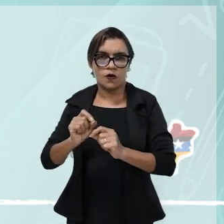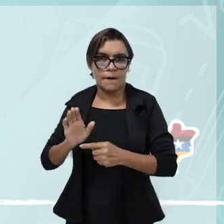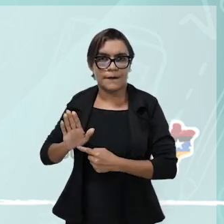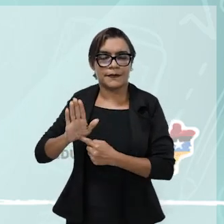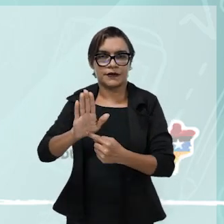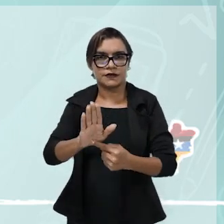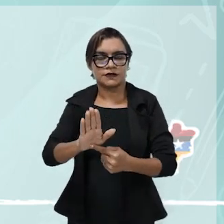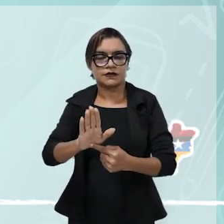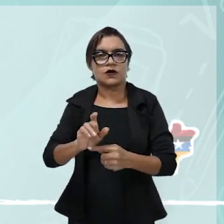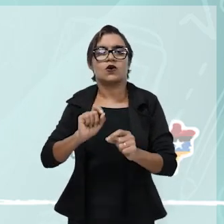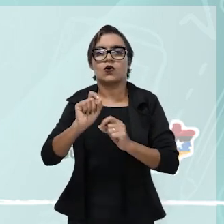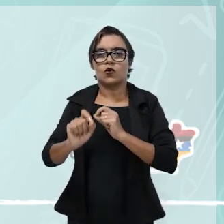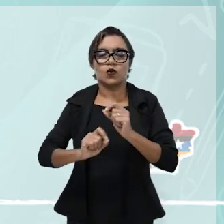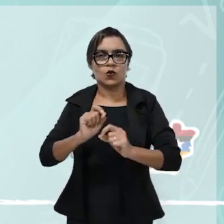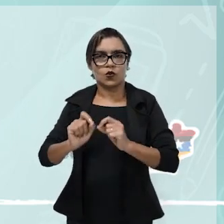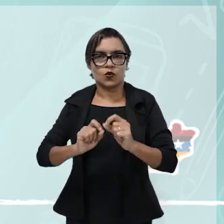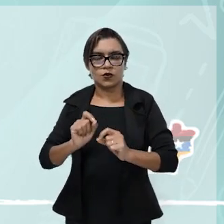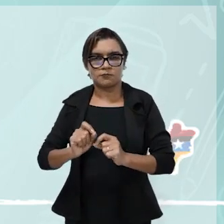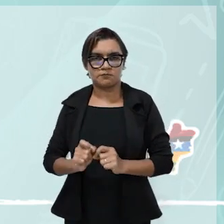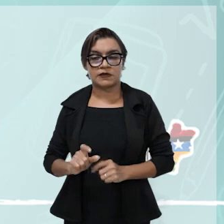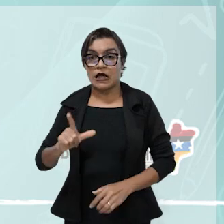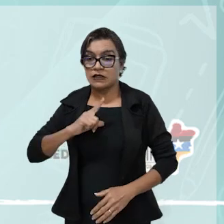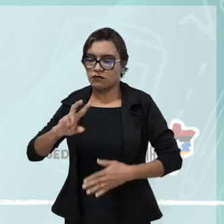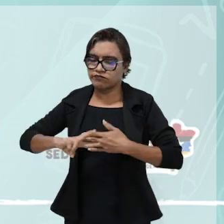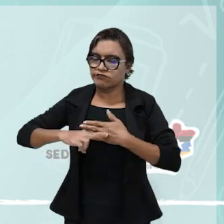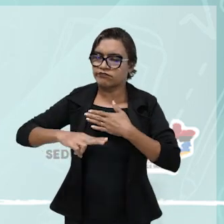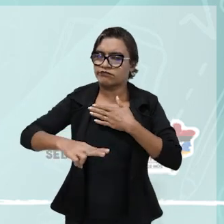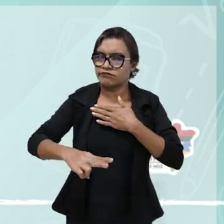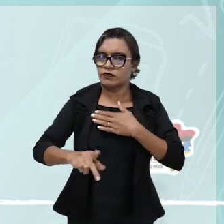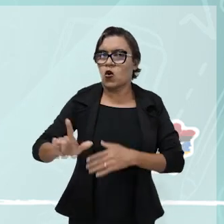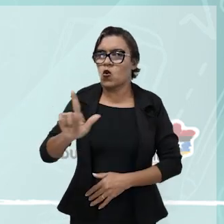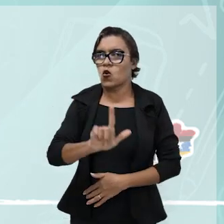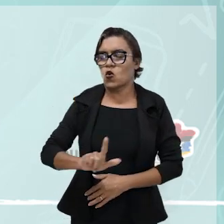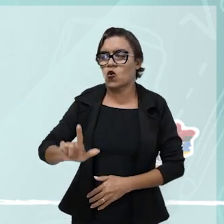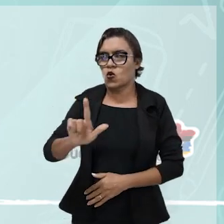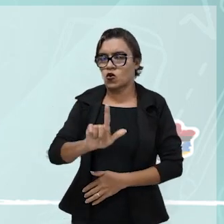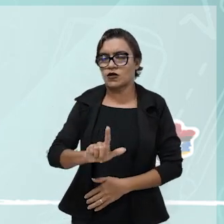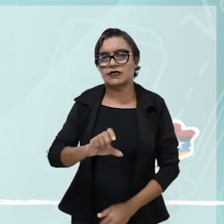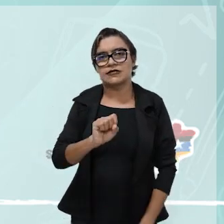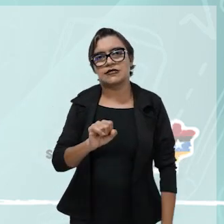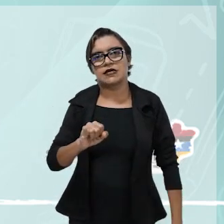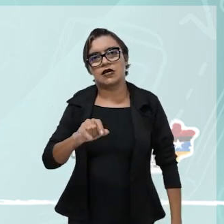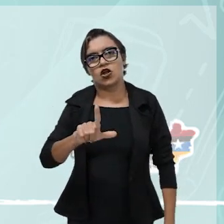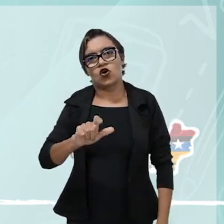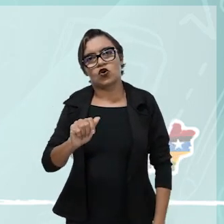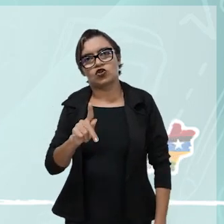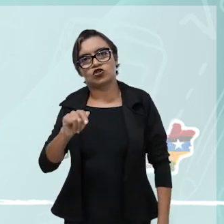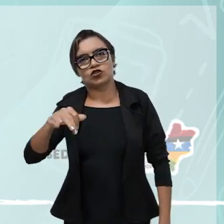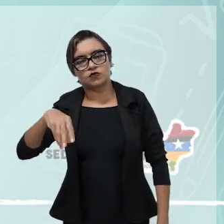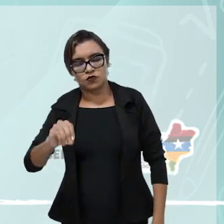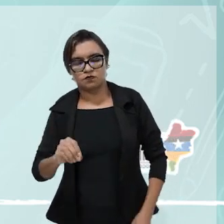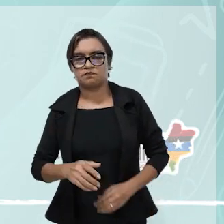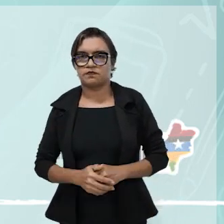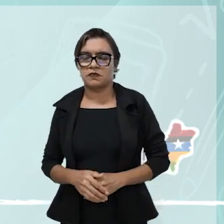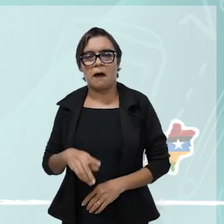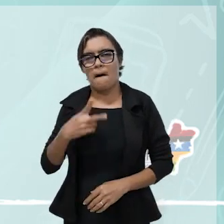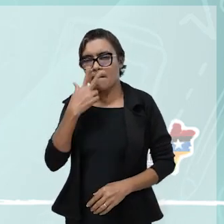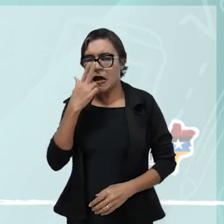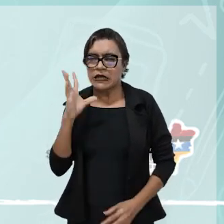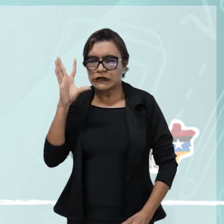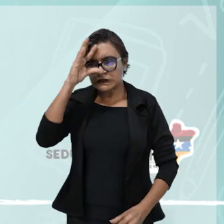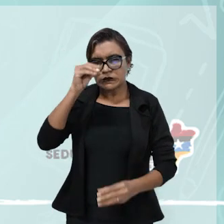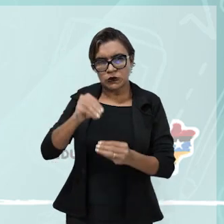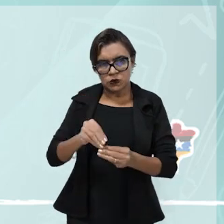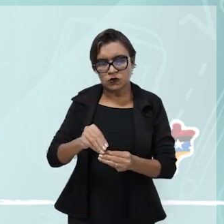apresentação de afirmações que leva a uma consequência lógica final, que é chamada de silogismo. É como se fosse a conclusão, né? Ele vai